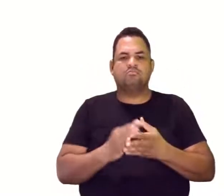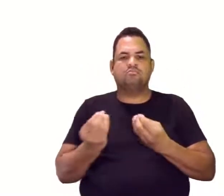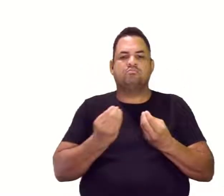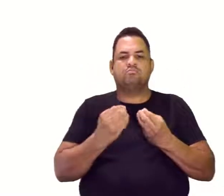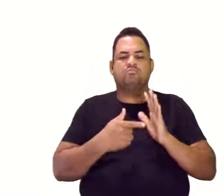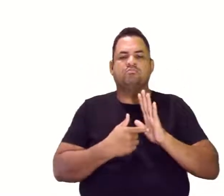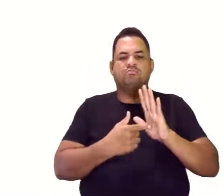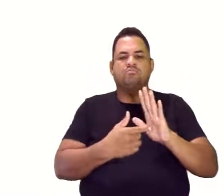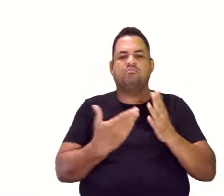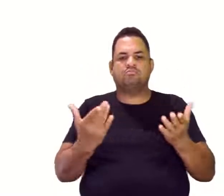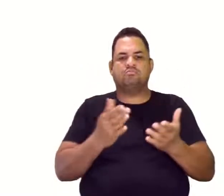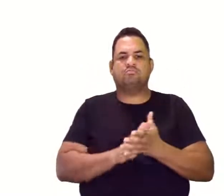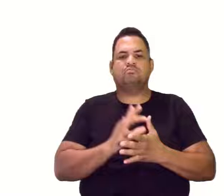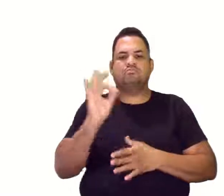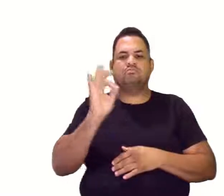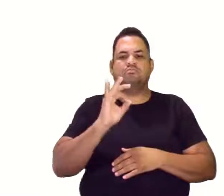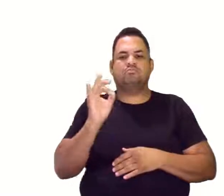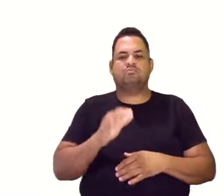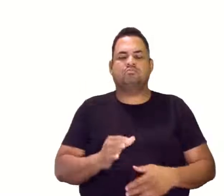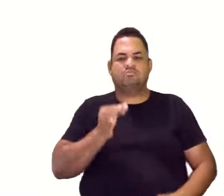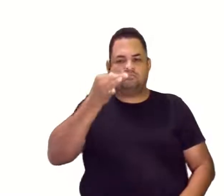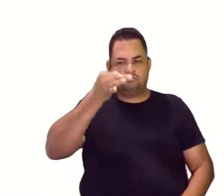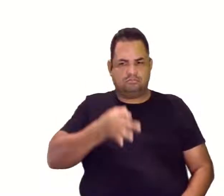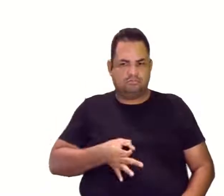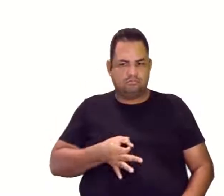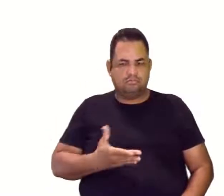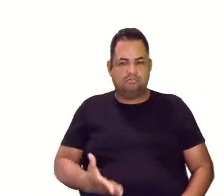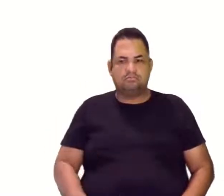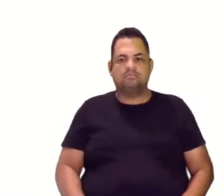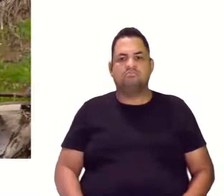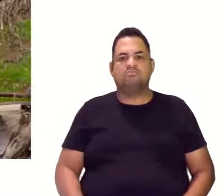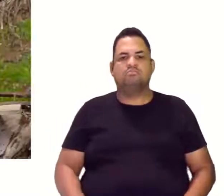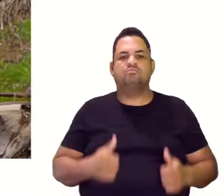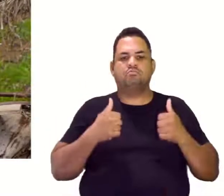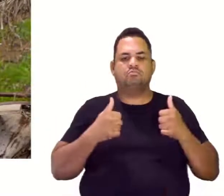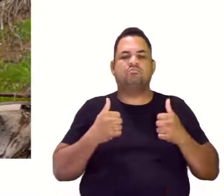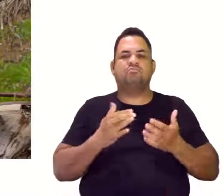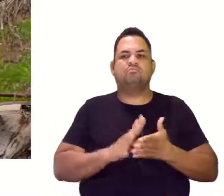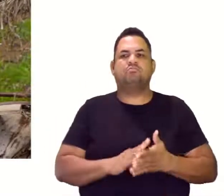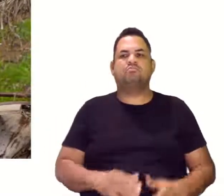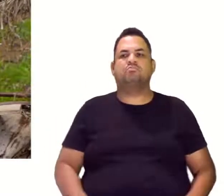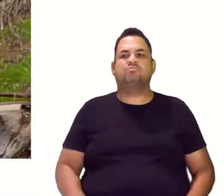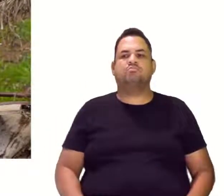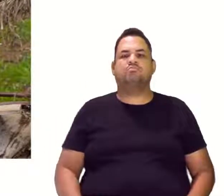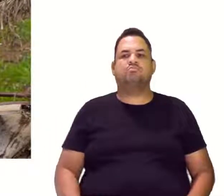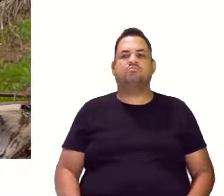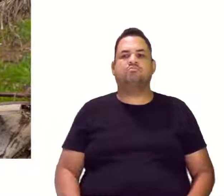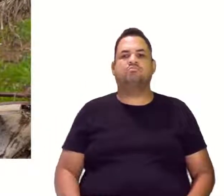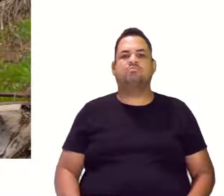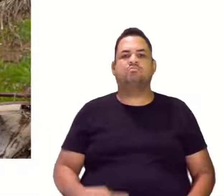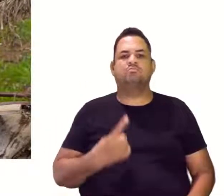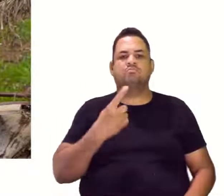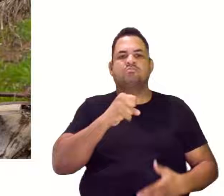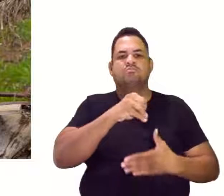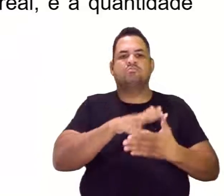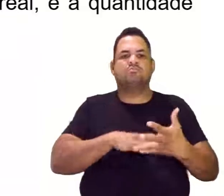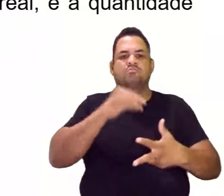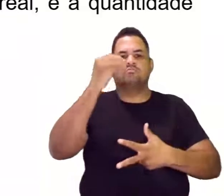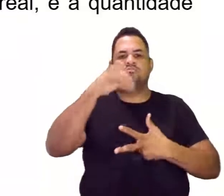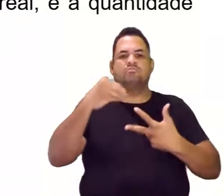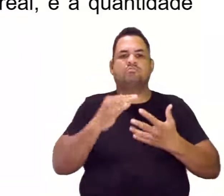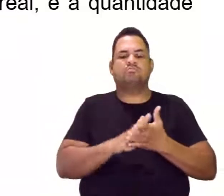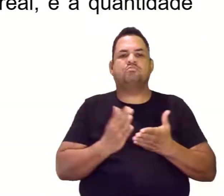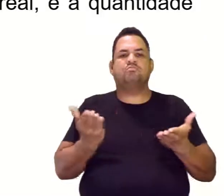maneiras de representação da porcentagem. Certinho? Certinho. Beleza, então vamos a mais uma? Vamos mais lá. uma questão do Enem? Olha lá,